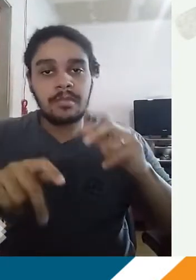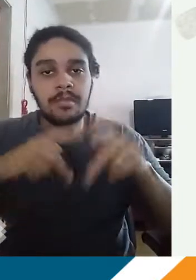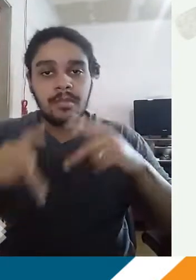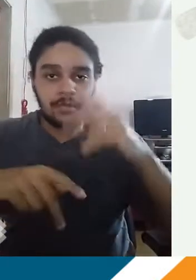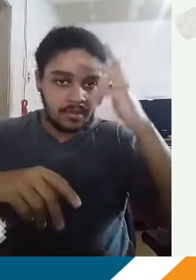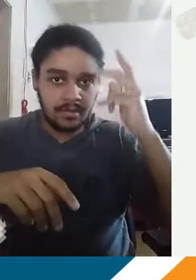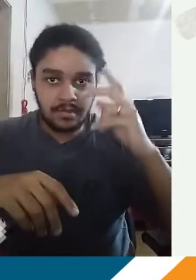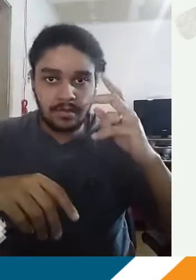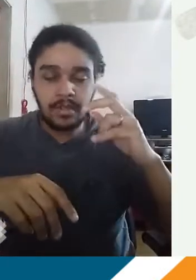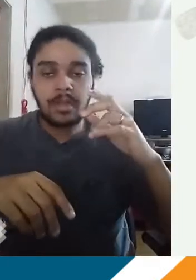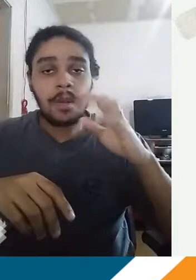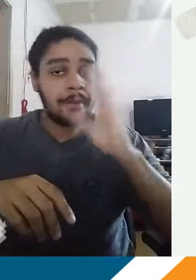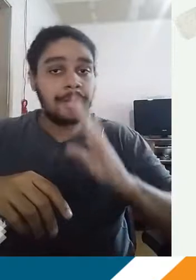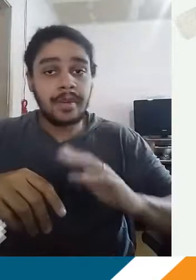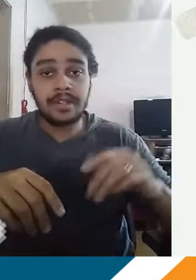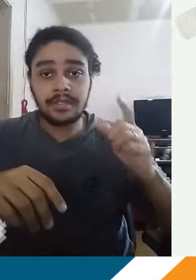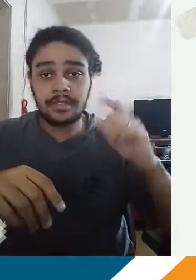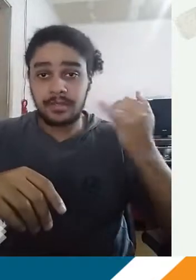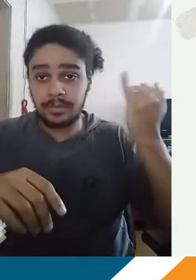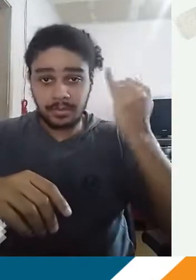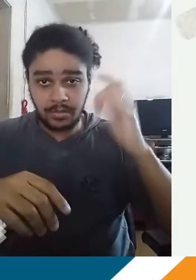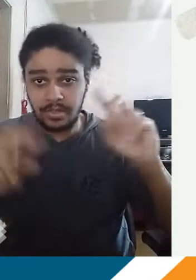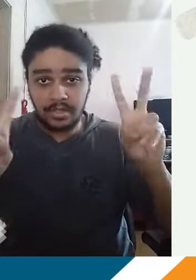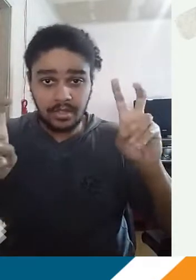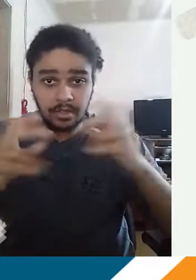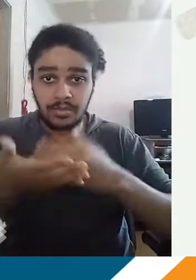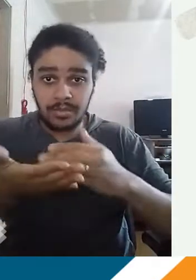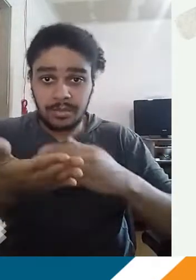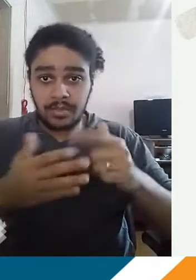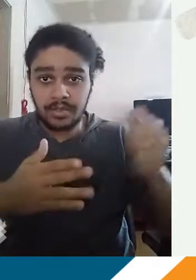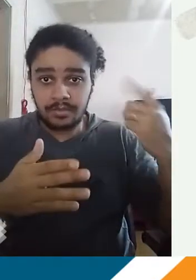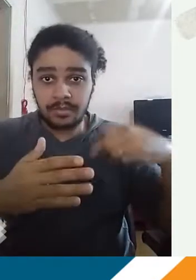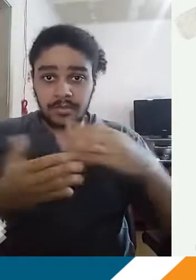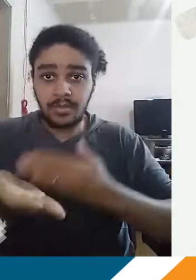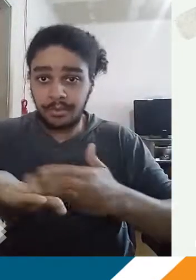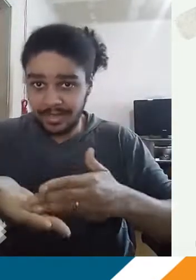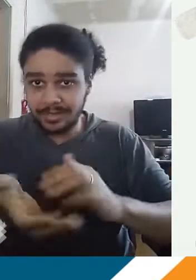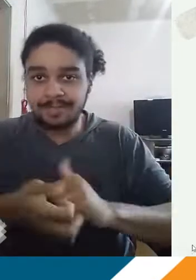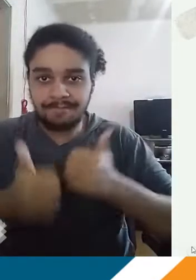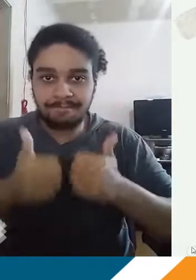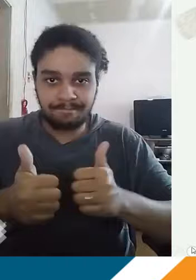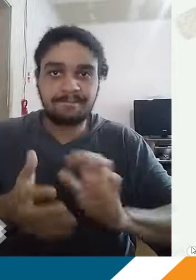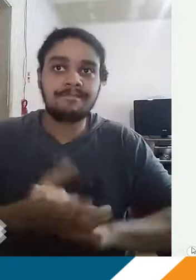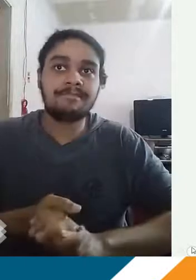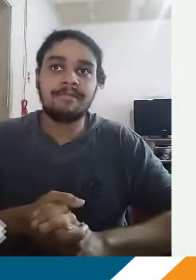uma continuação do tema que foi iniciado na semana passada. Beleza? Então vamos lá, vamos começar.